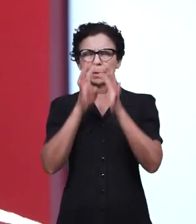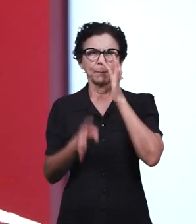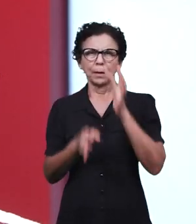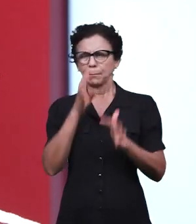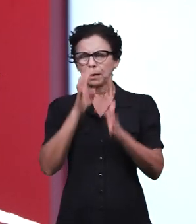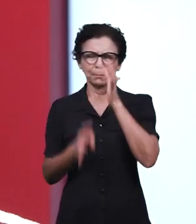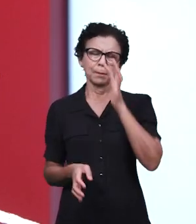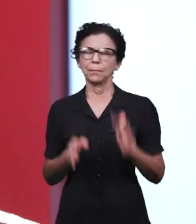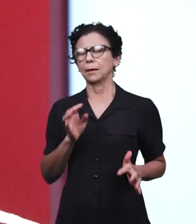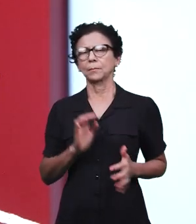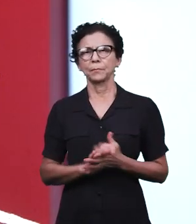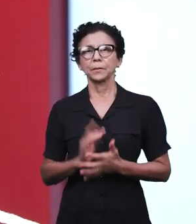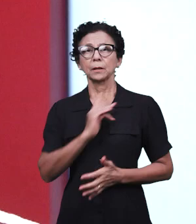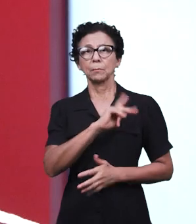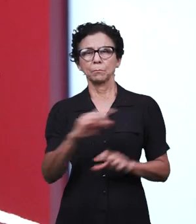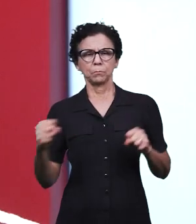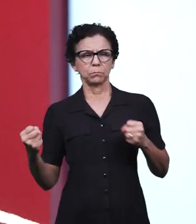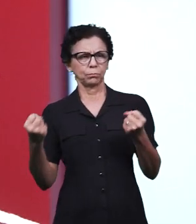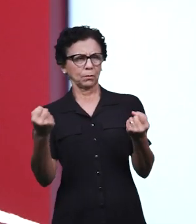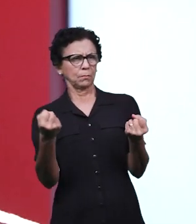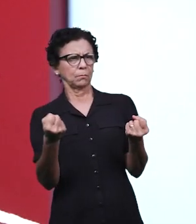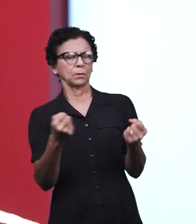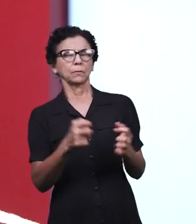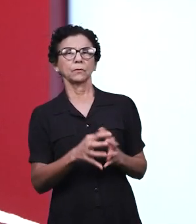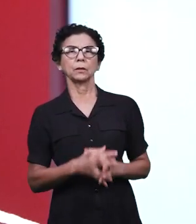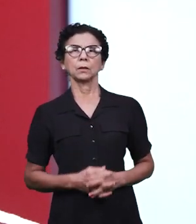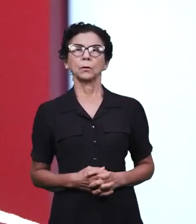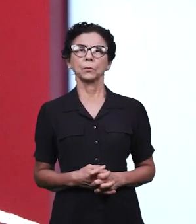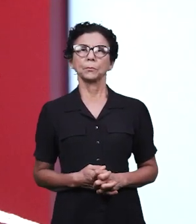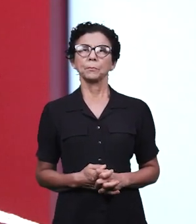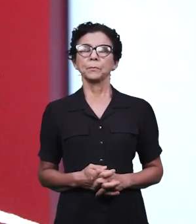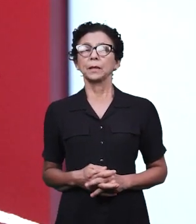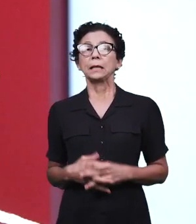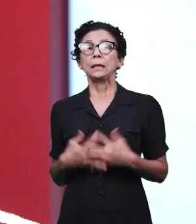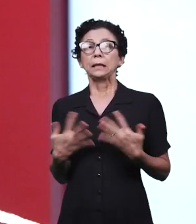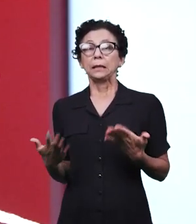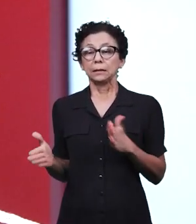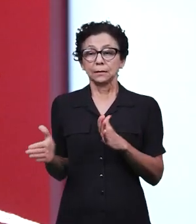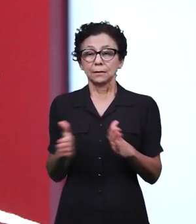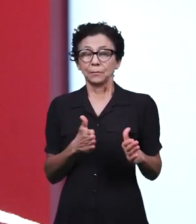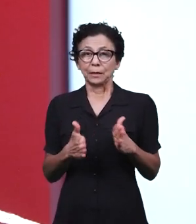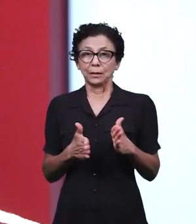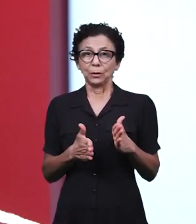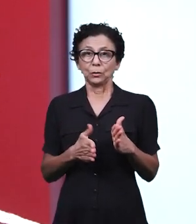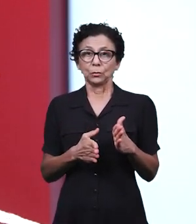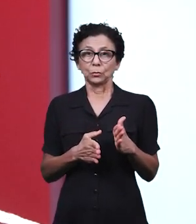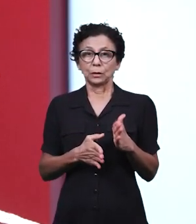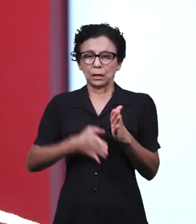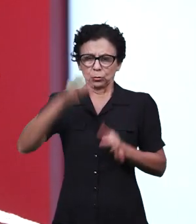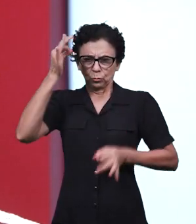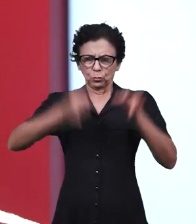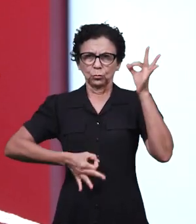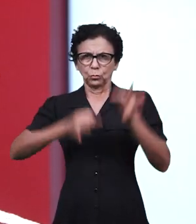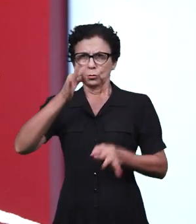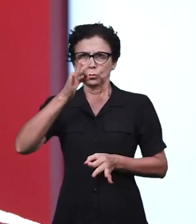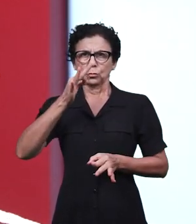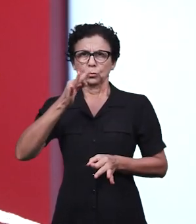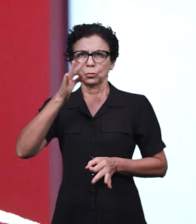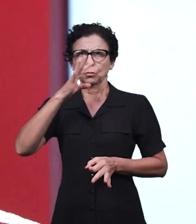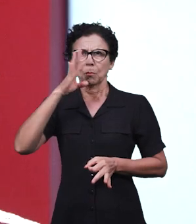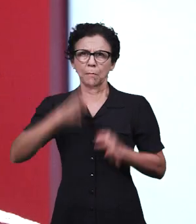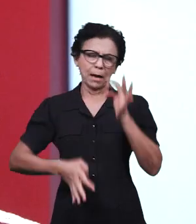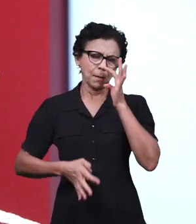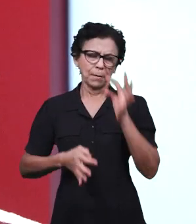durante o julgamento, Festo, querendo agradar os judeus,